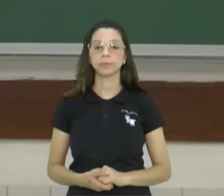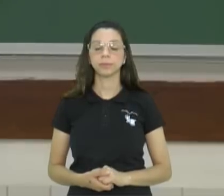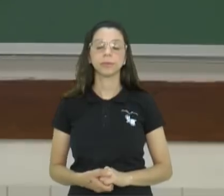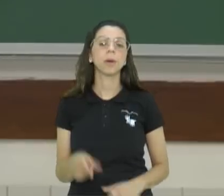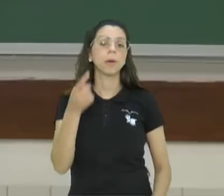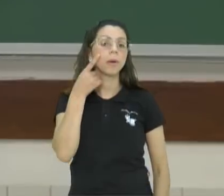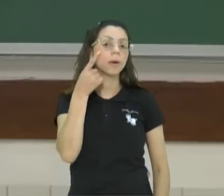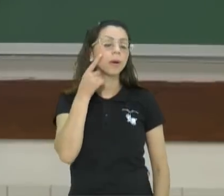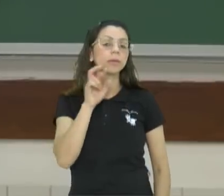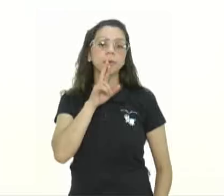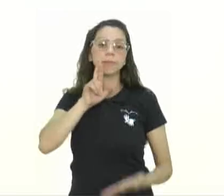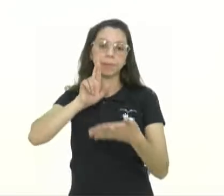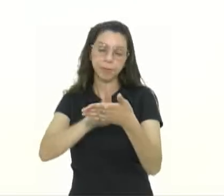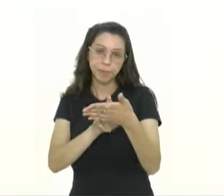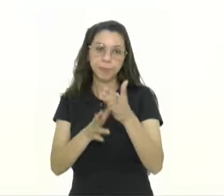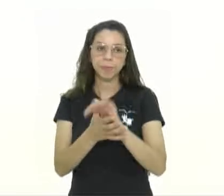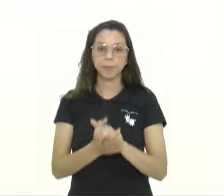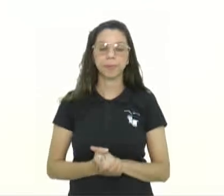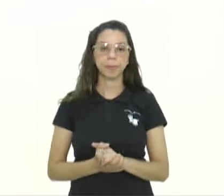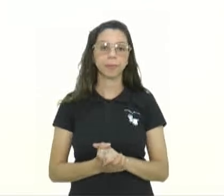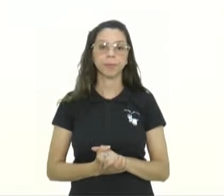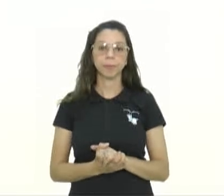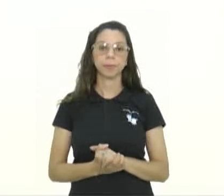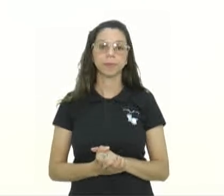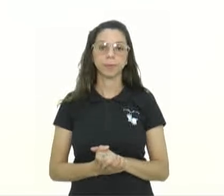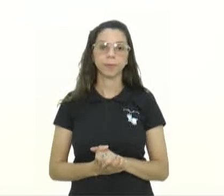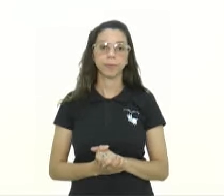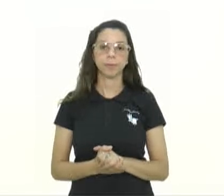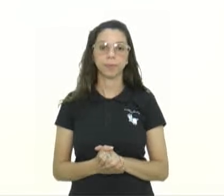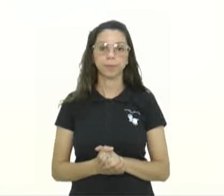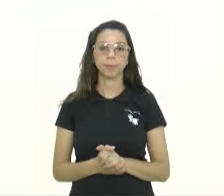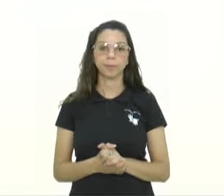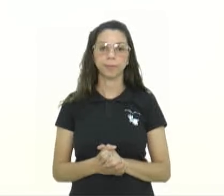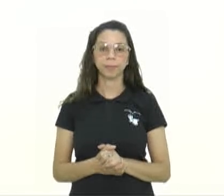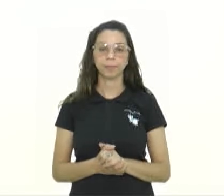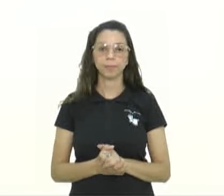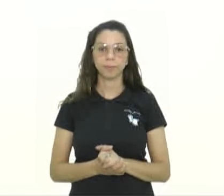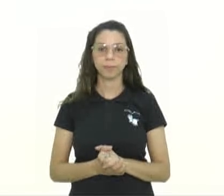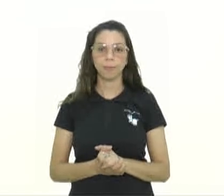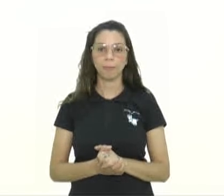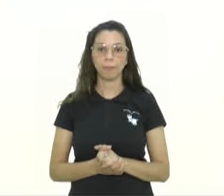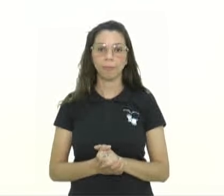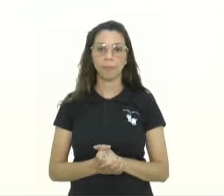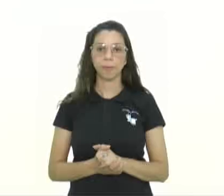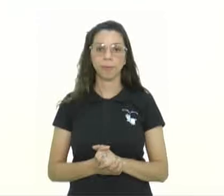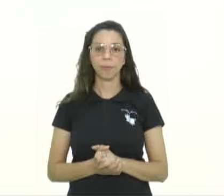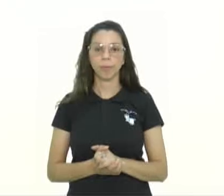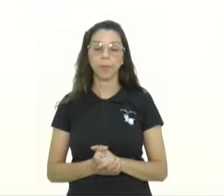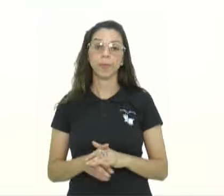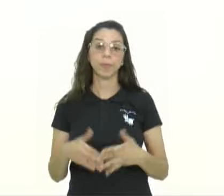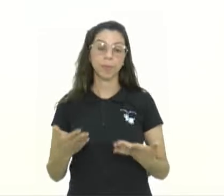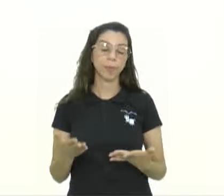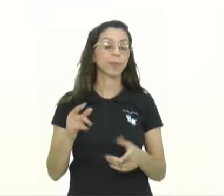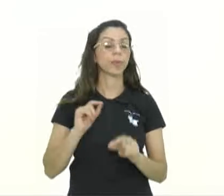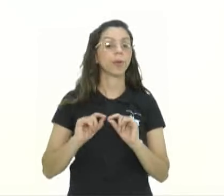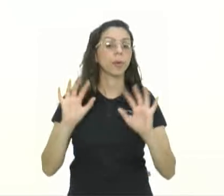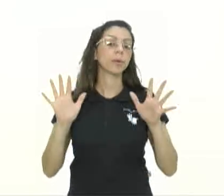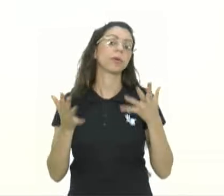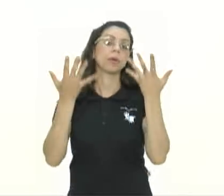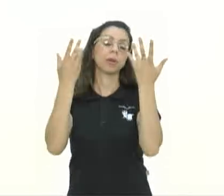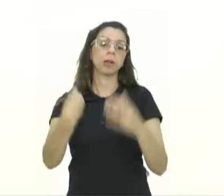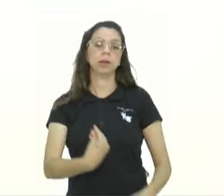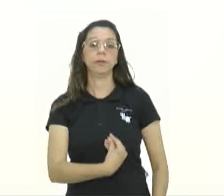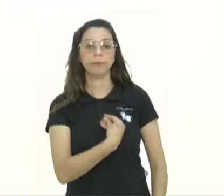Olhem só, então, a resposta. They celebrate the life and achievements of Martin Luther King. Então, eles comemoram a